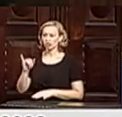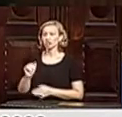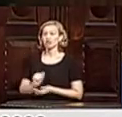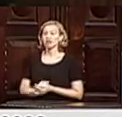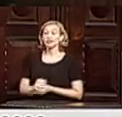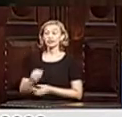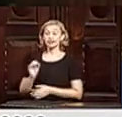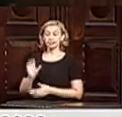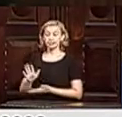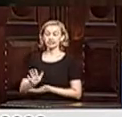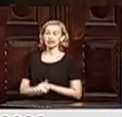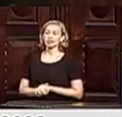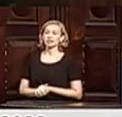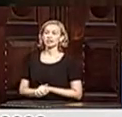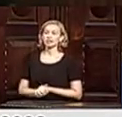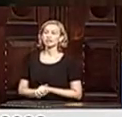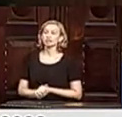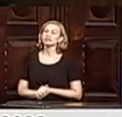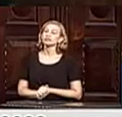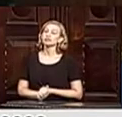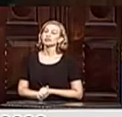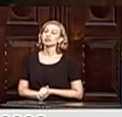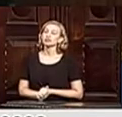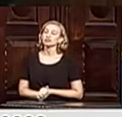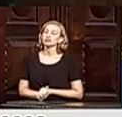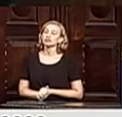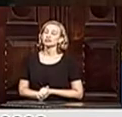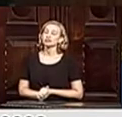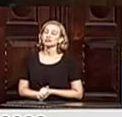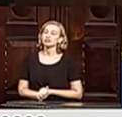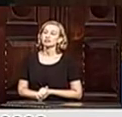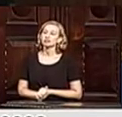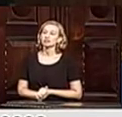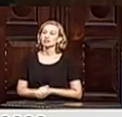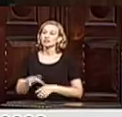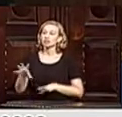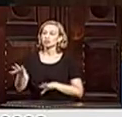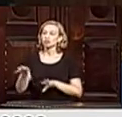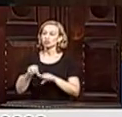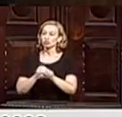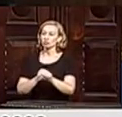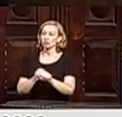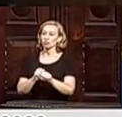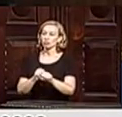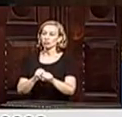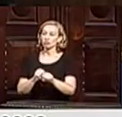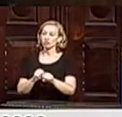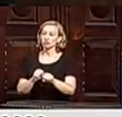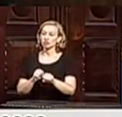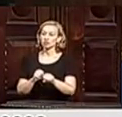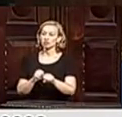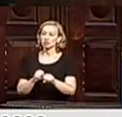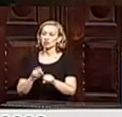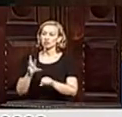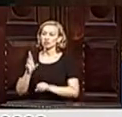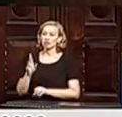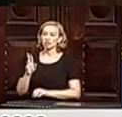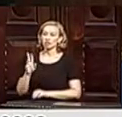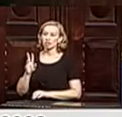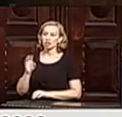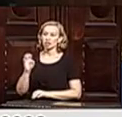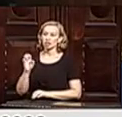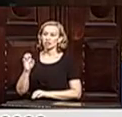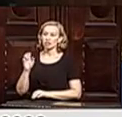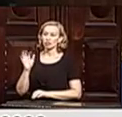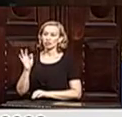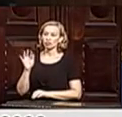será que conceder essa isenção da revalidação de diploma de refugiados atinge a universidade? O professor Rui disse, olha,